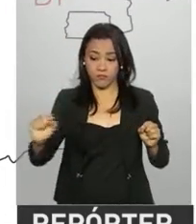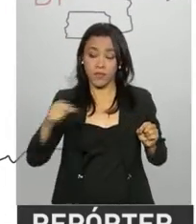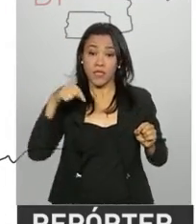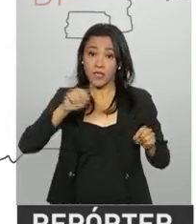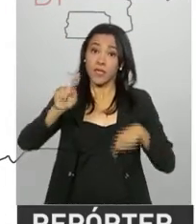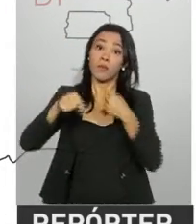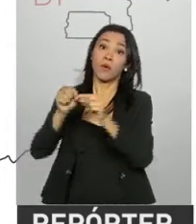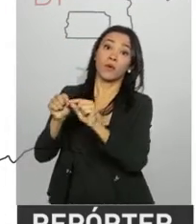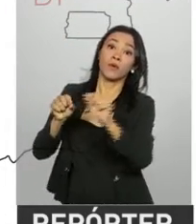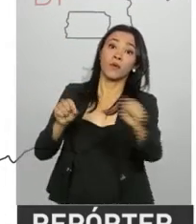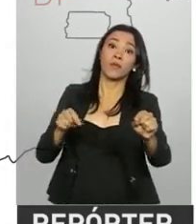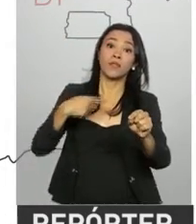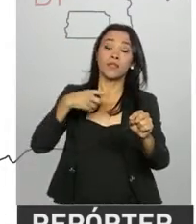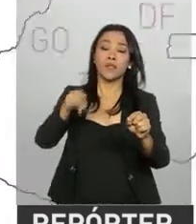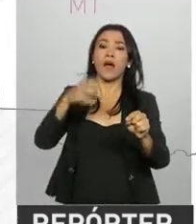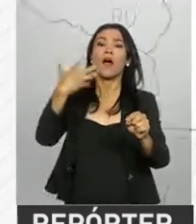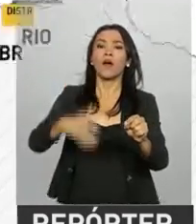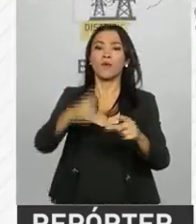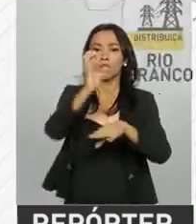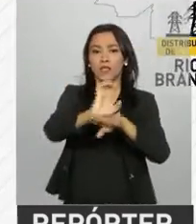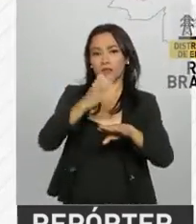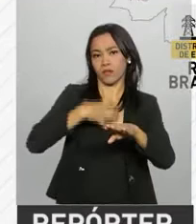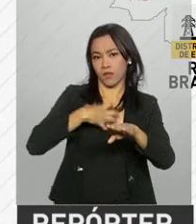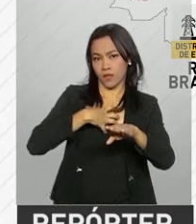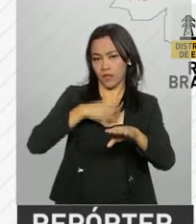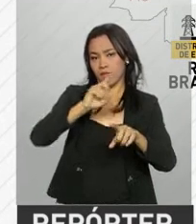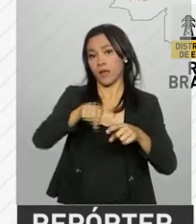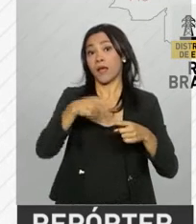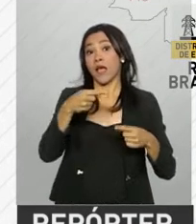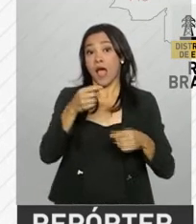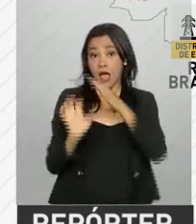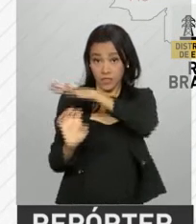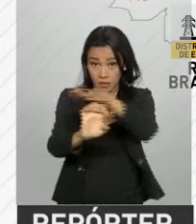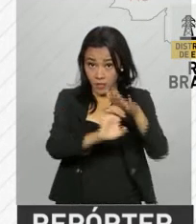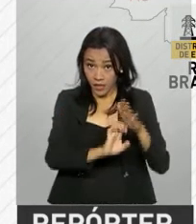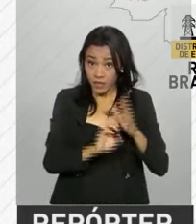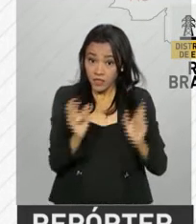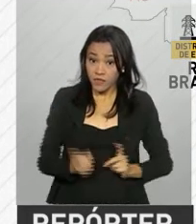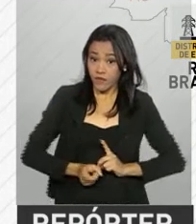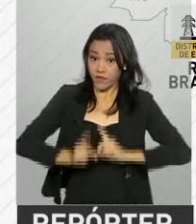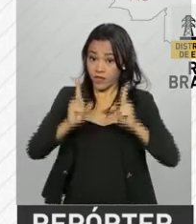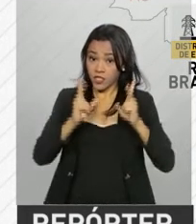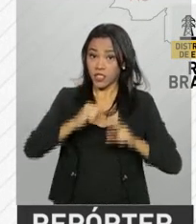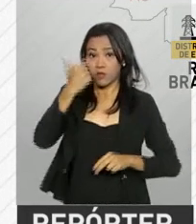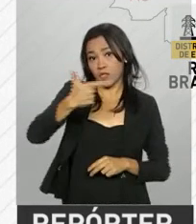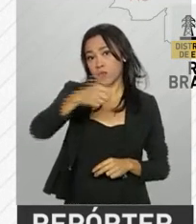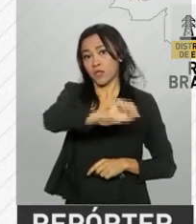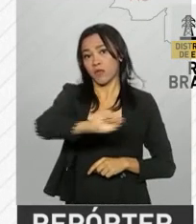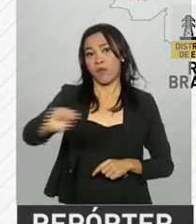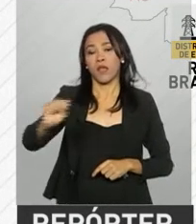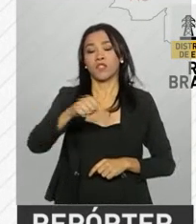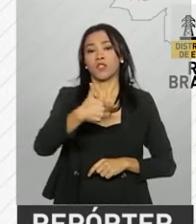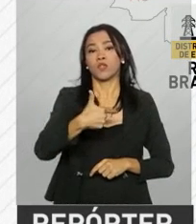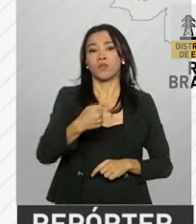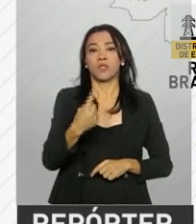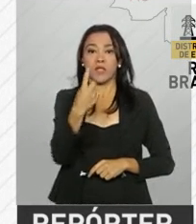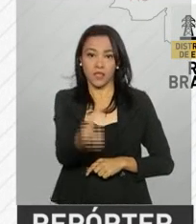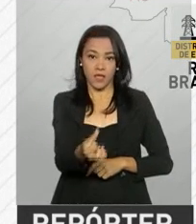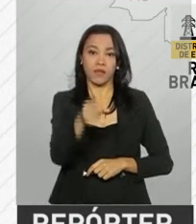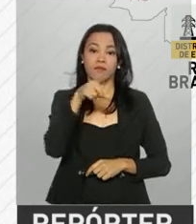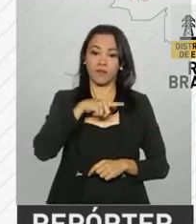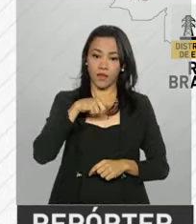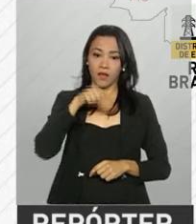Ilhéus a Caetité na Bahia entre as empresas que serão vendidas no segundo semestre de 2017